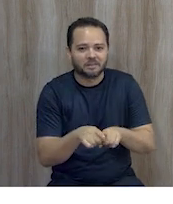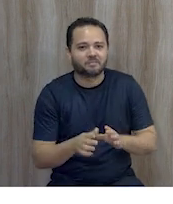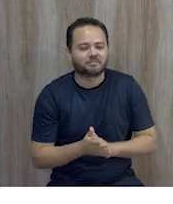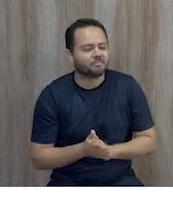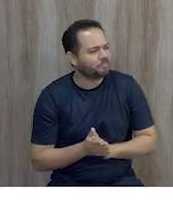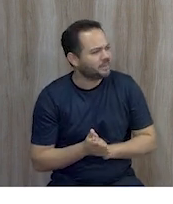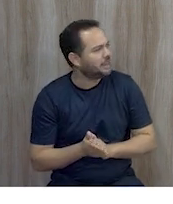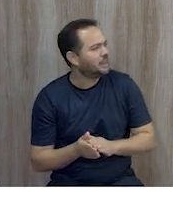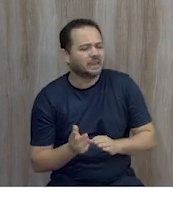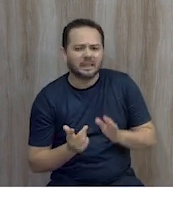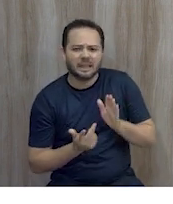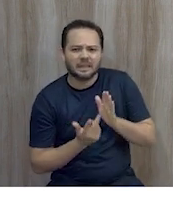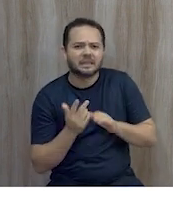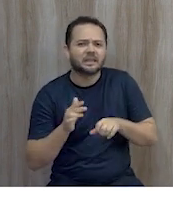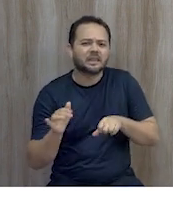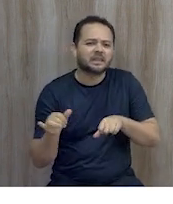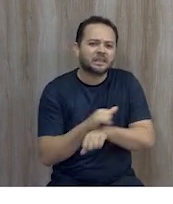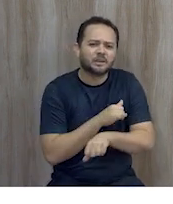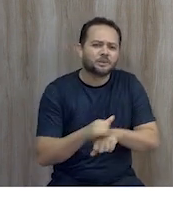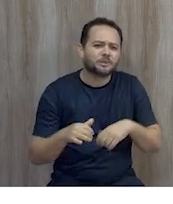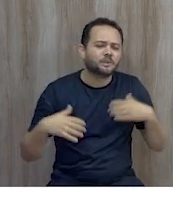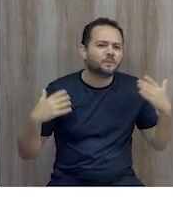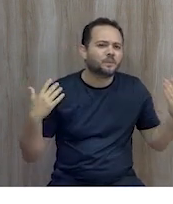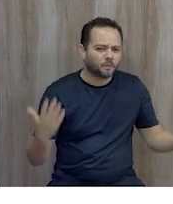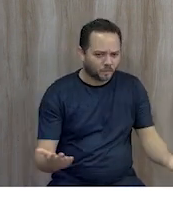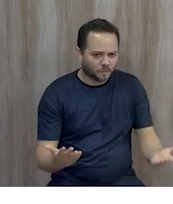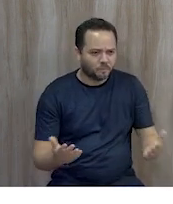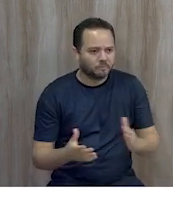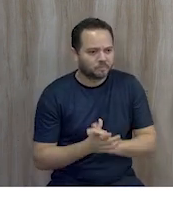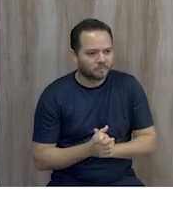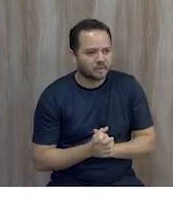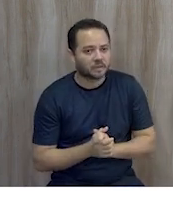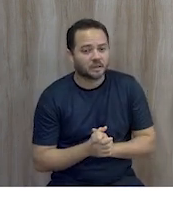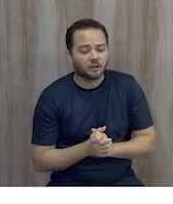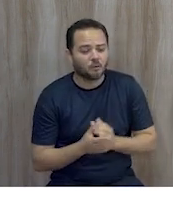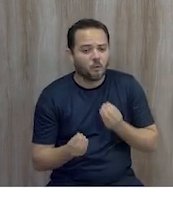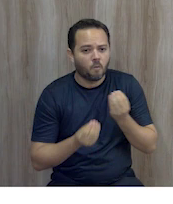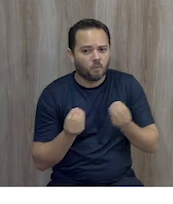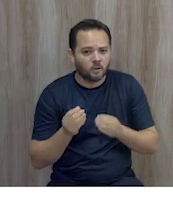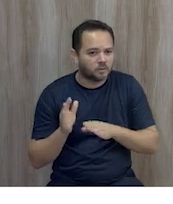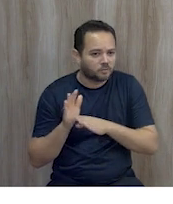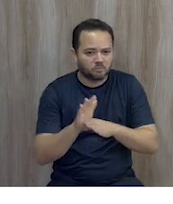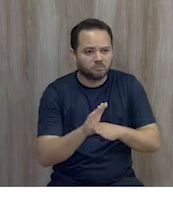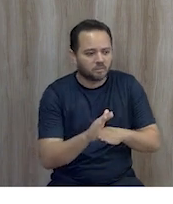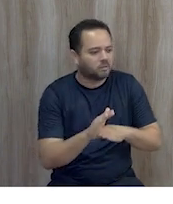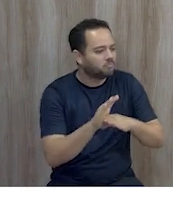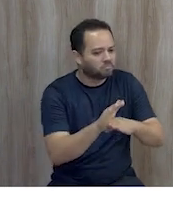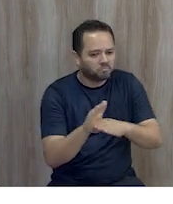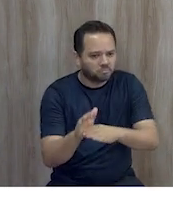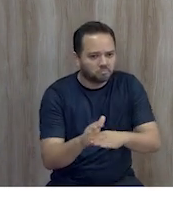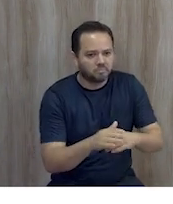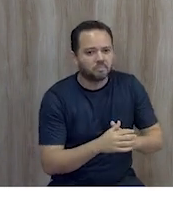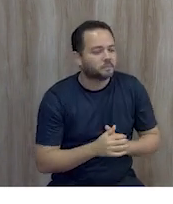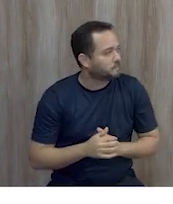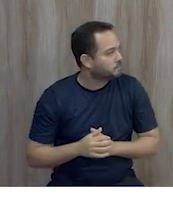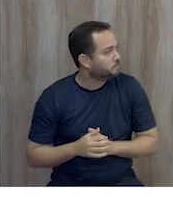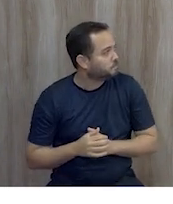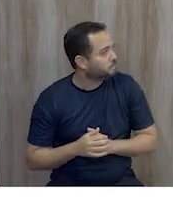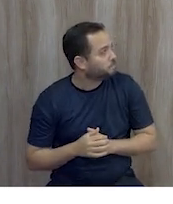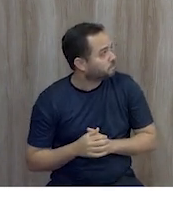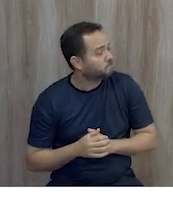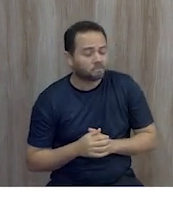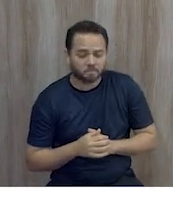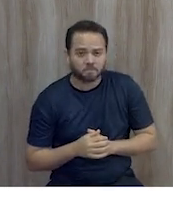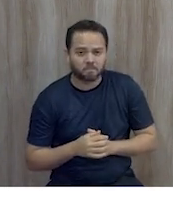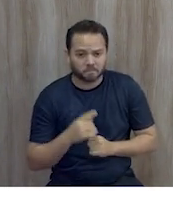quais são ali o que a gente pode usar de técnica cirúrgica para resolver a maioria dos casos clínicos? Então,